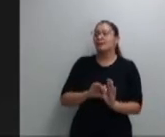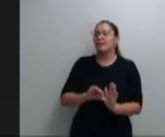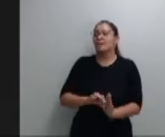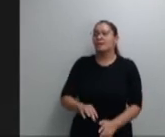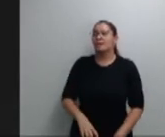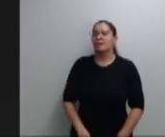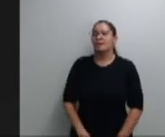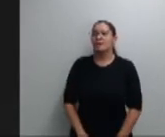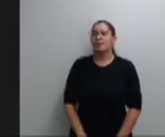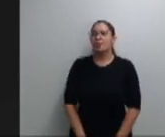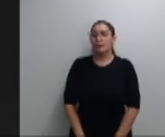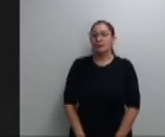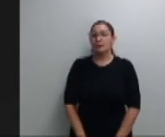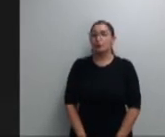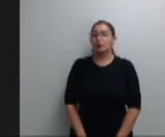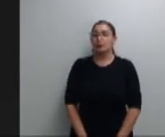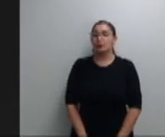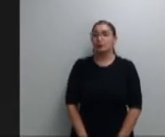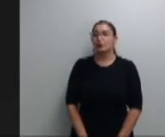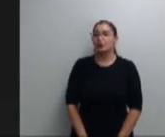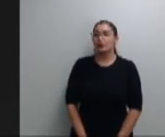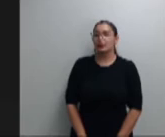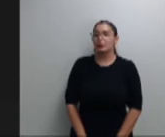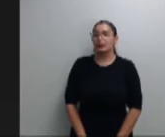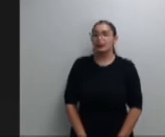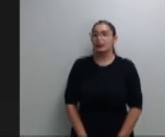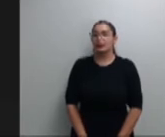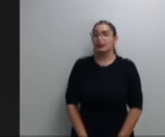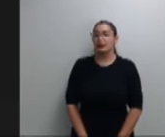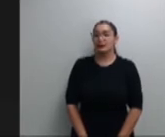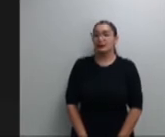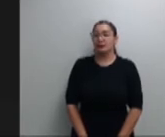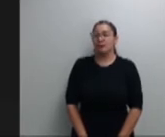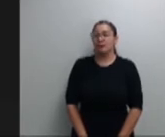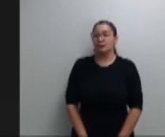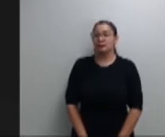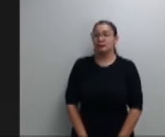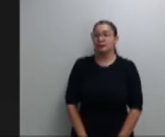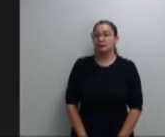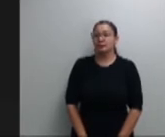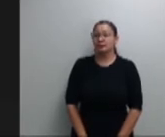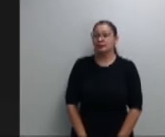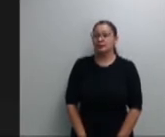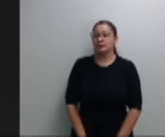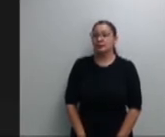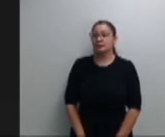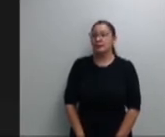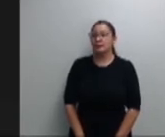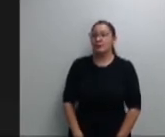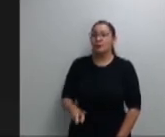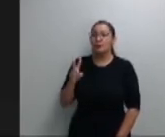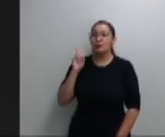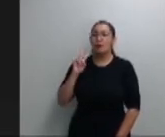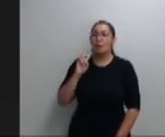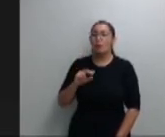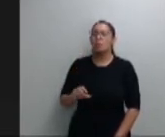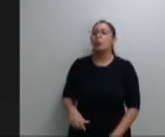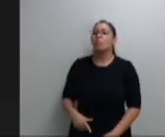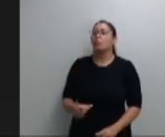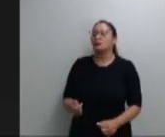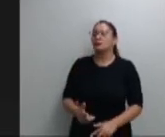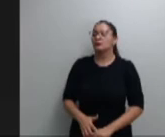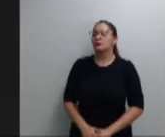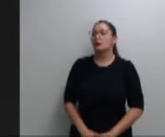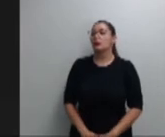apresentação dos certificados pelos candidatos, constitui flagrante violação ao princípio da segurança